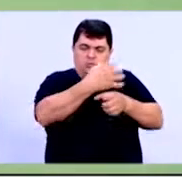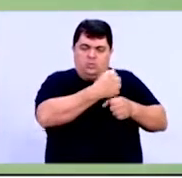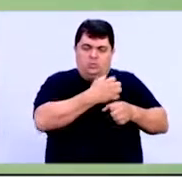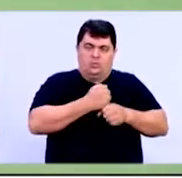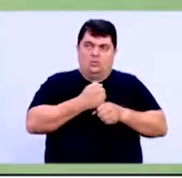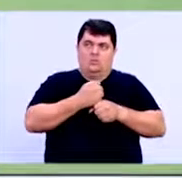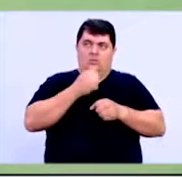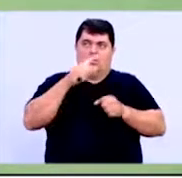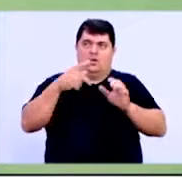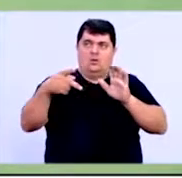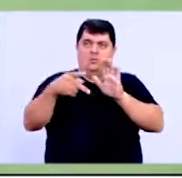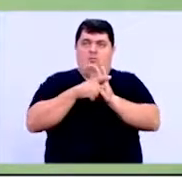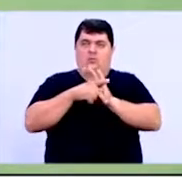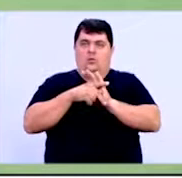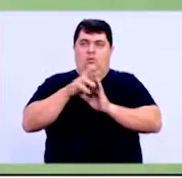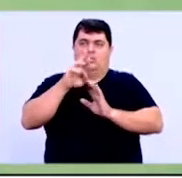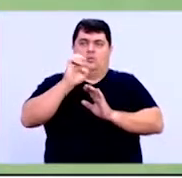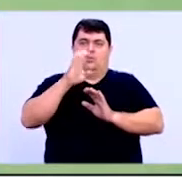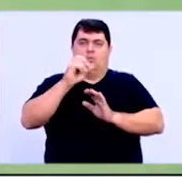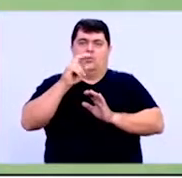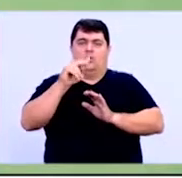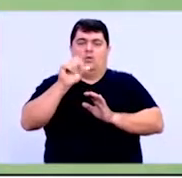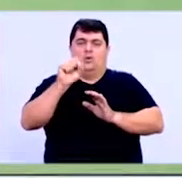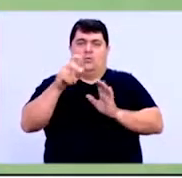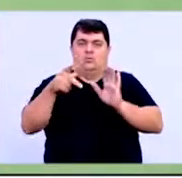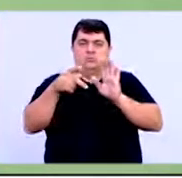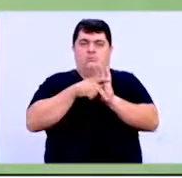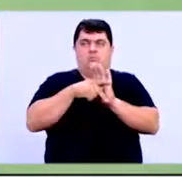gera esse recurso, que necessariamente é o dinheiro.